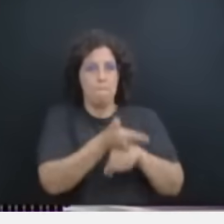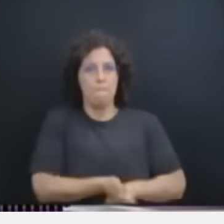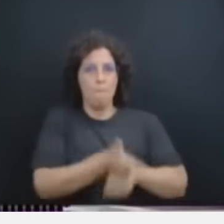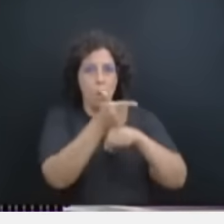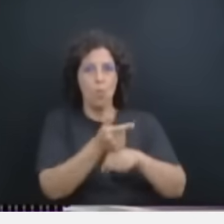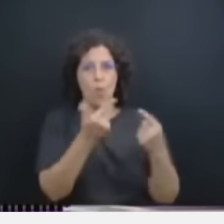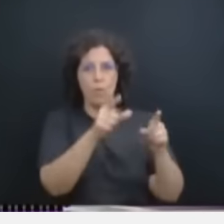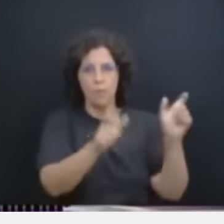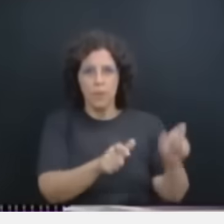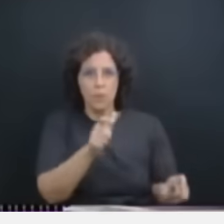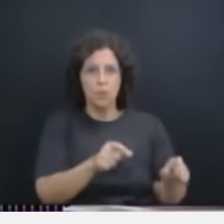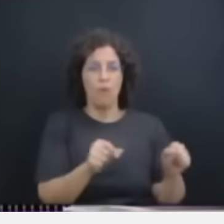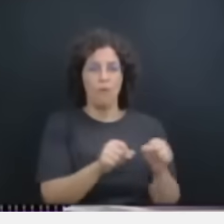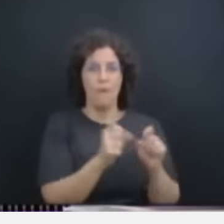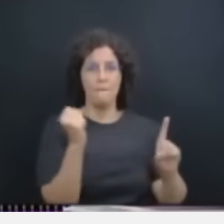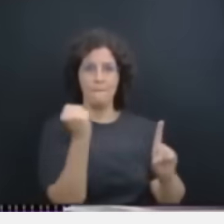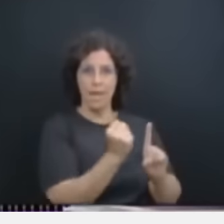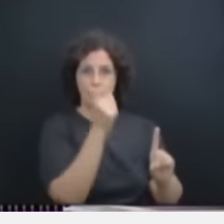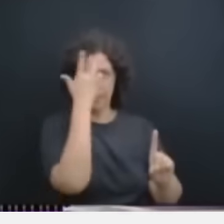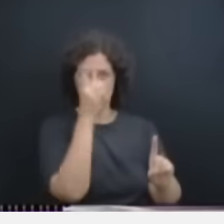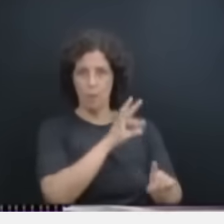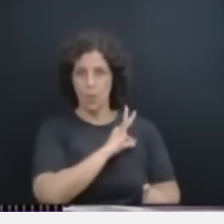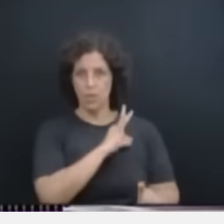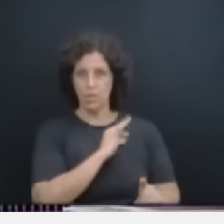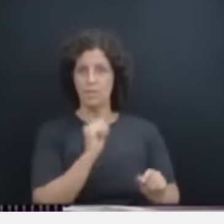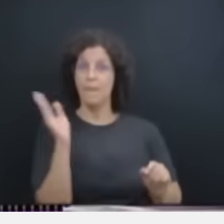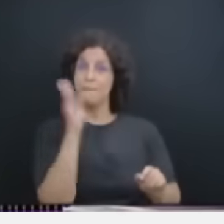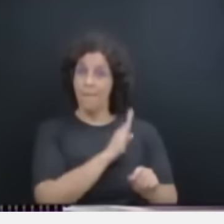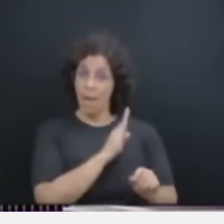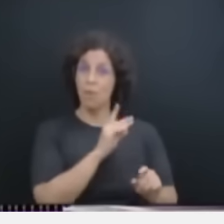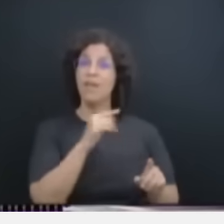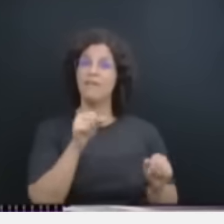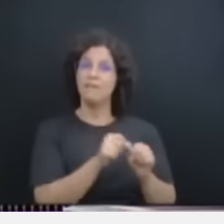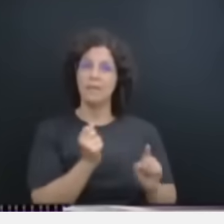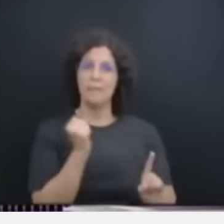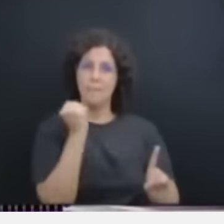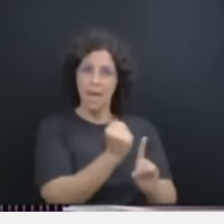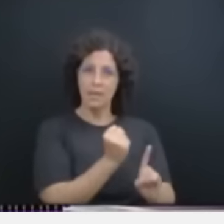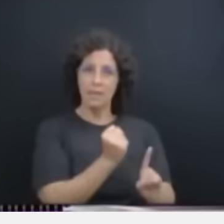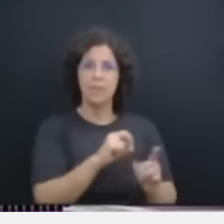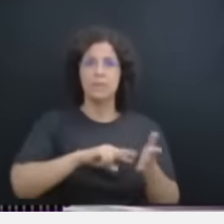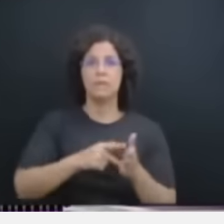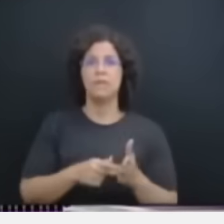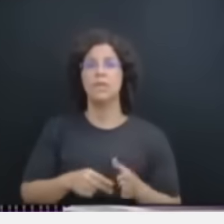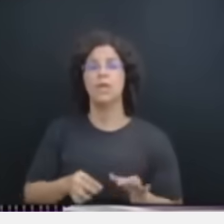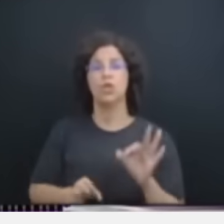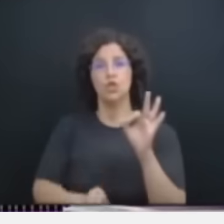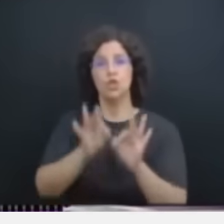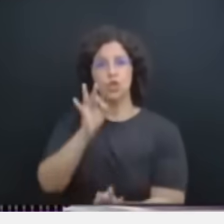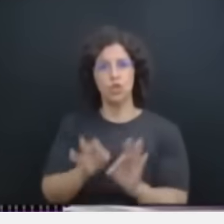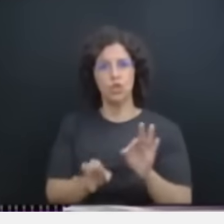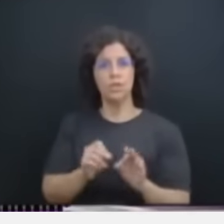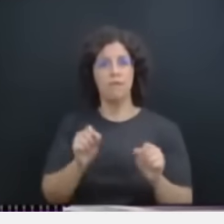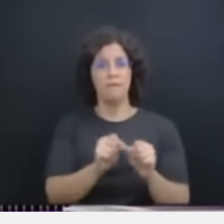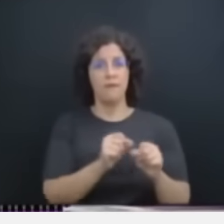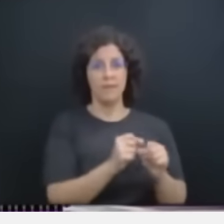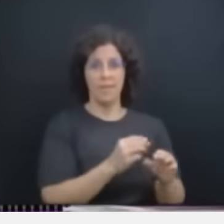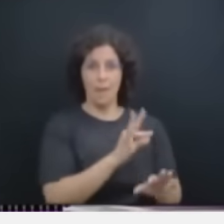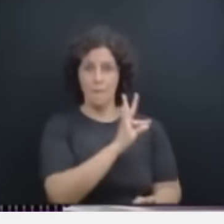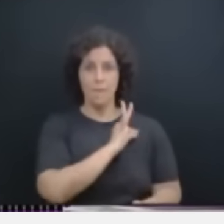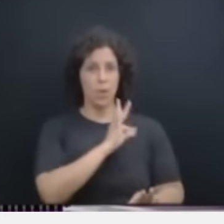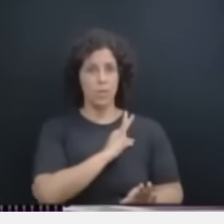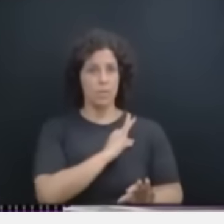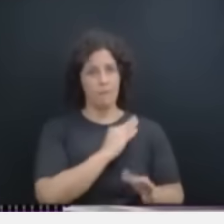policial mata uma pessoa a justiça é feita e ele é expulso da